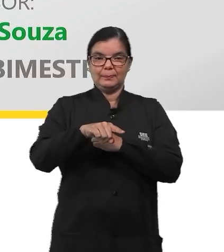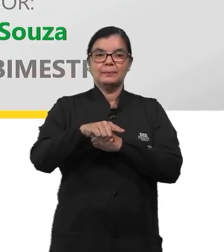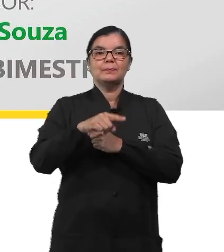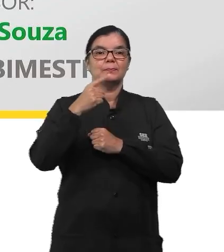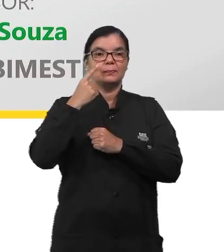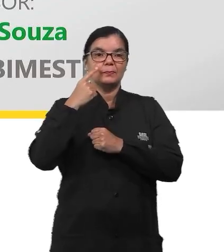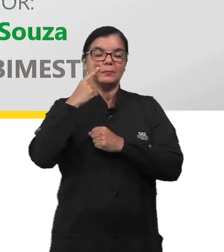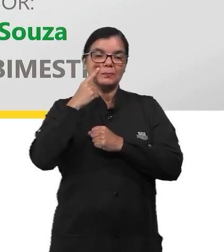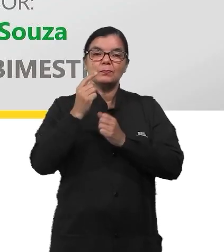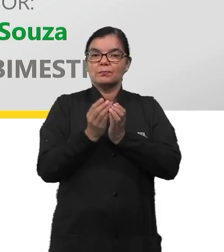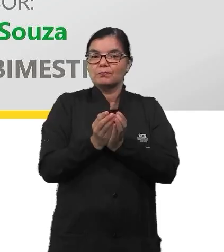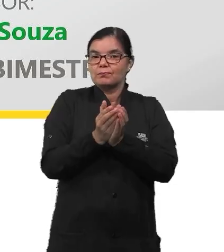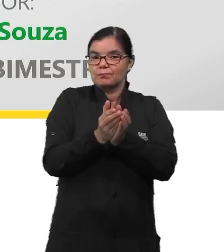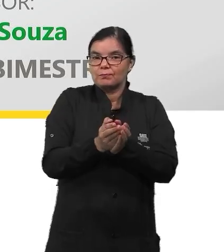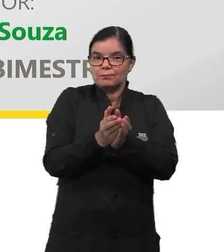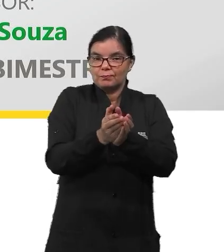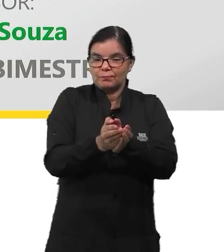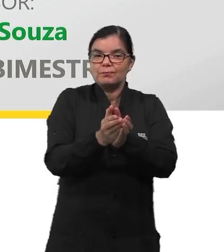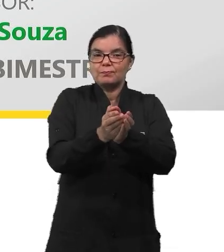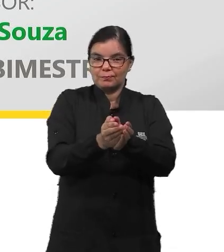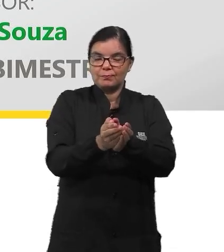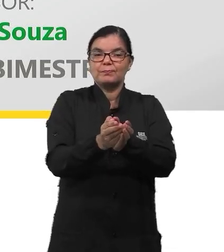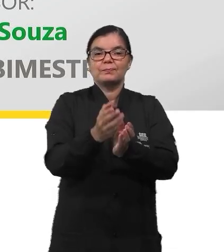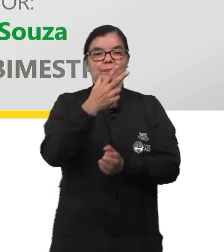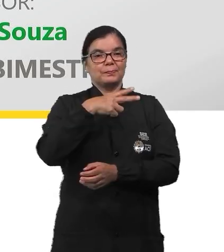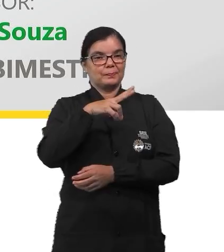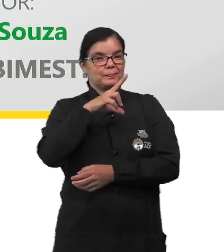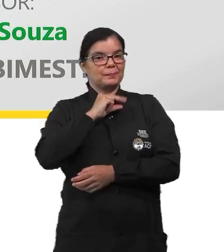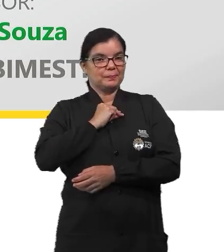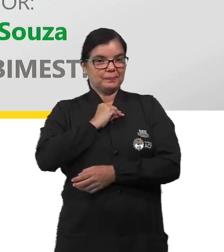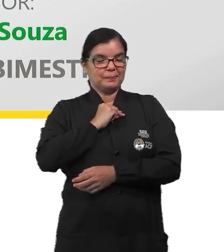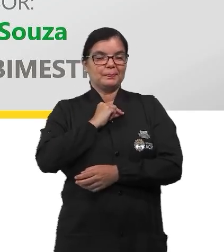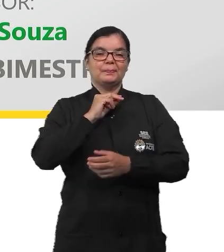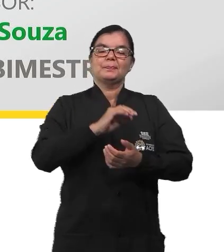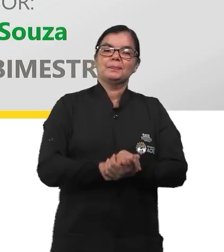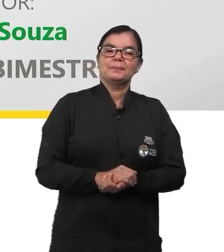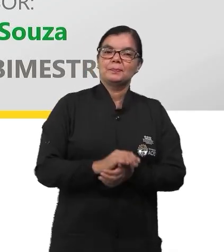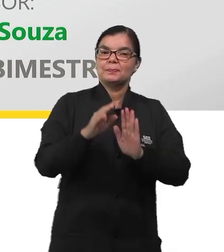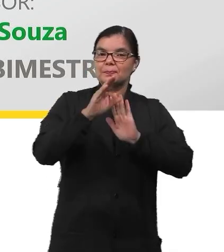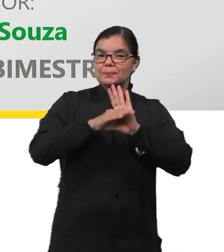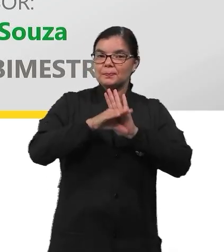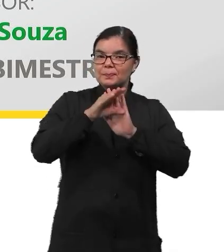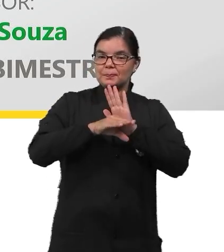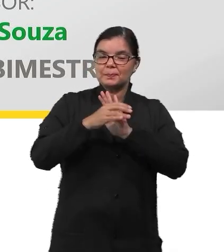expansão marítima e as navegações portuguesas. Conteúdo